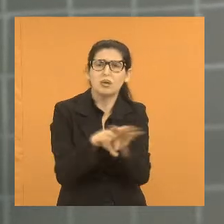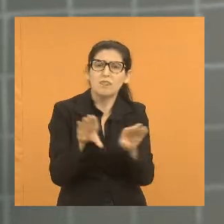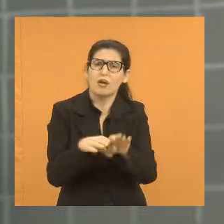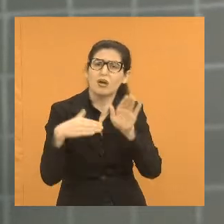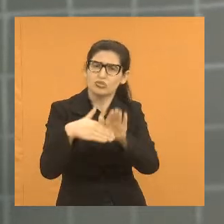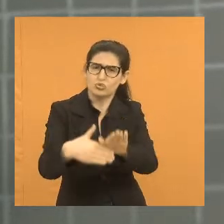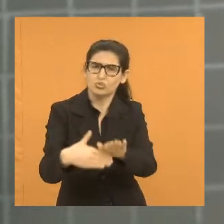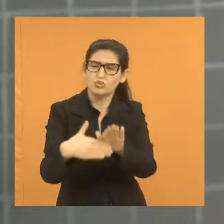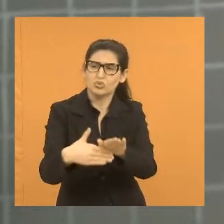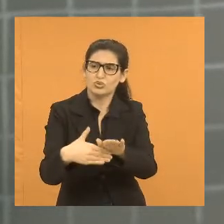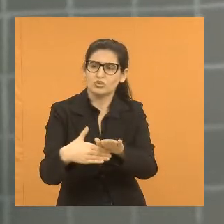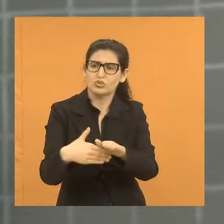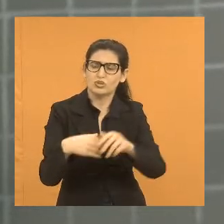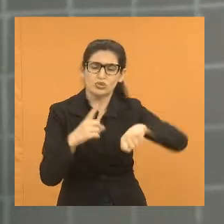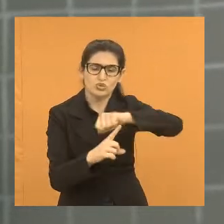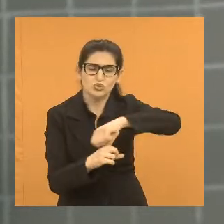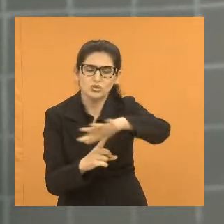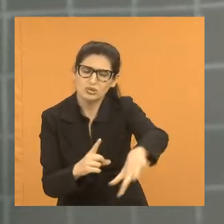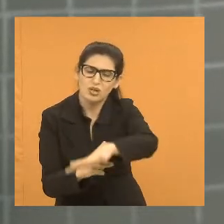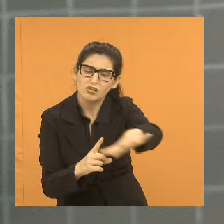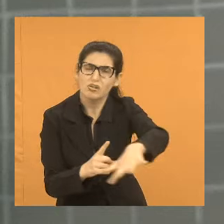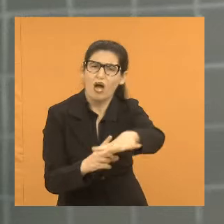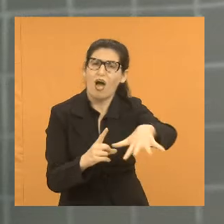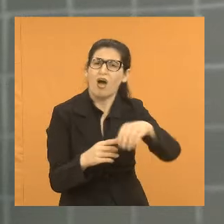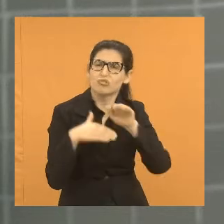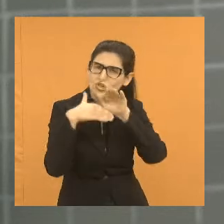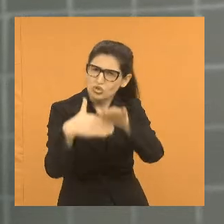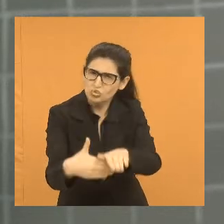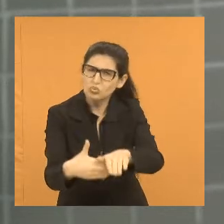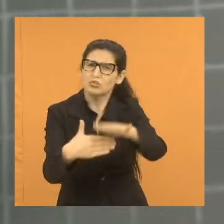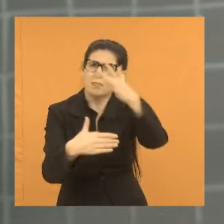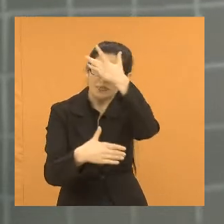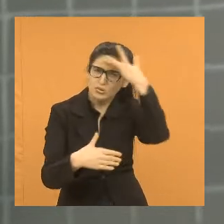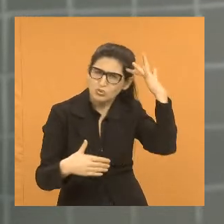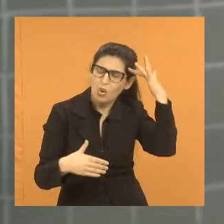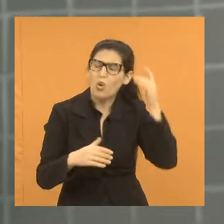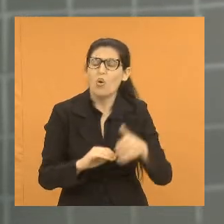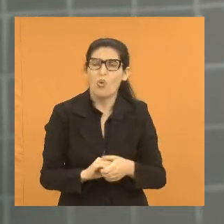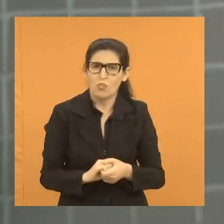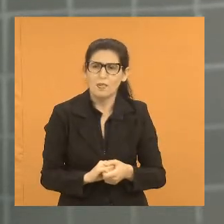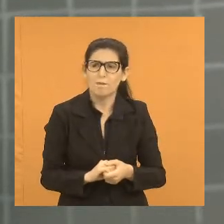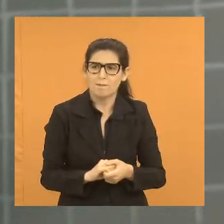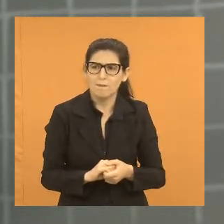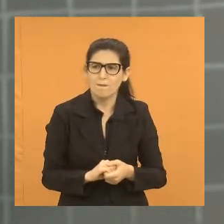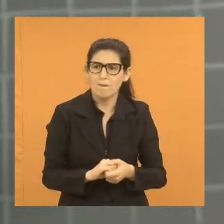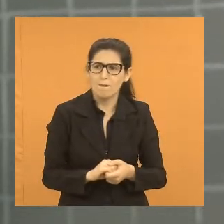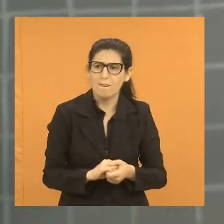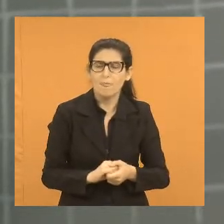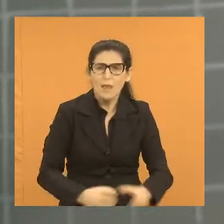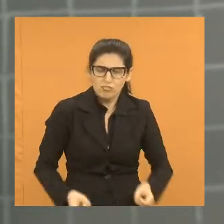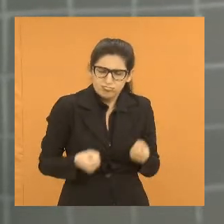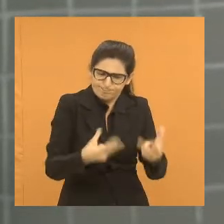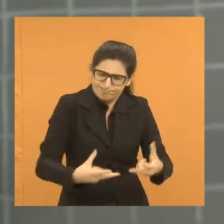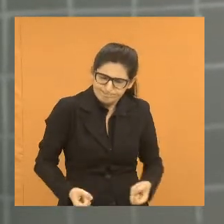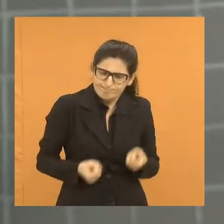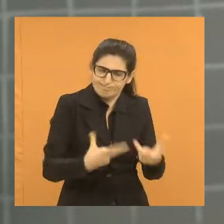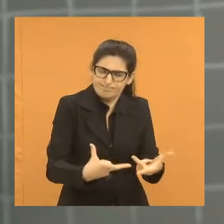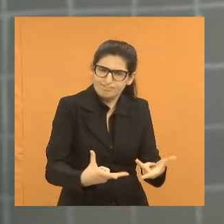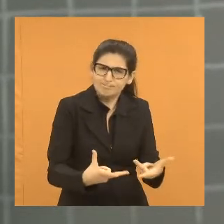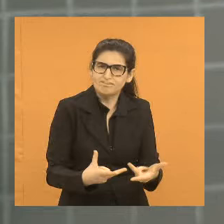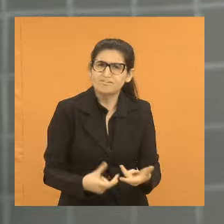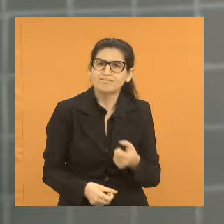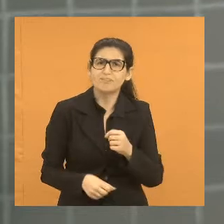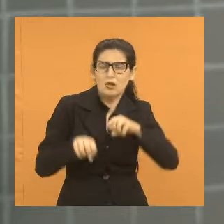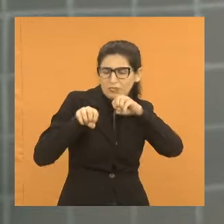do município, de modo que esse crescimento resulta disso. Nós estamos investindo bastante